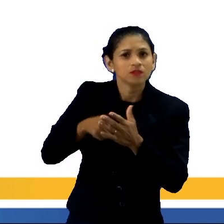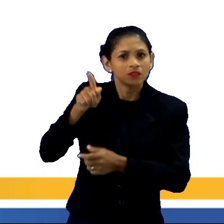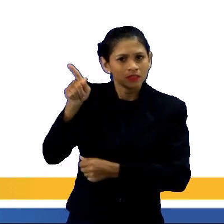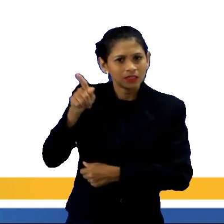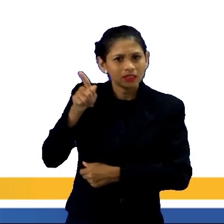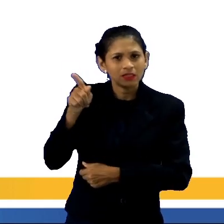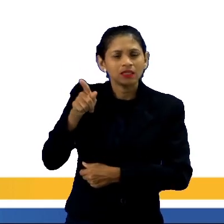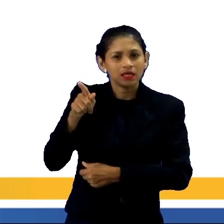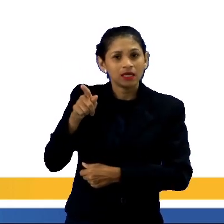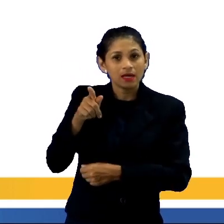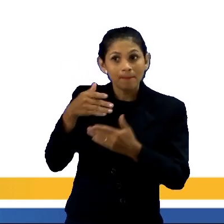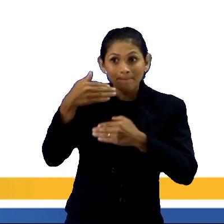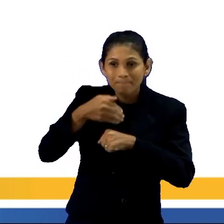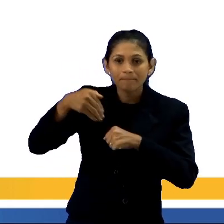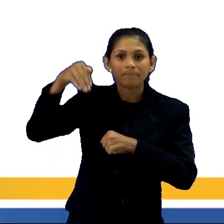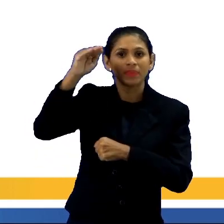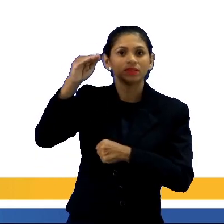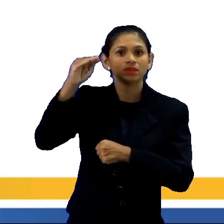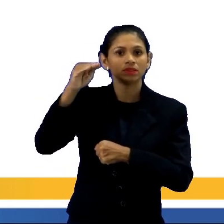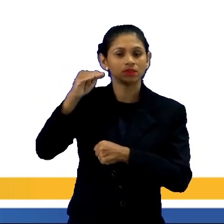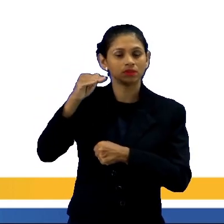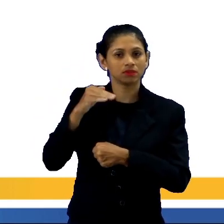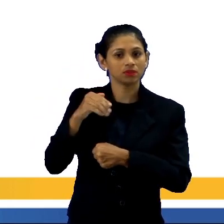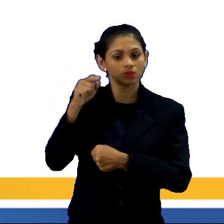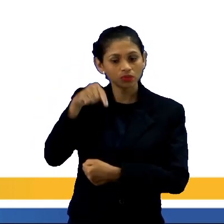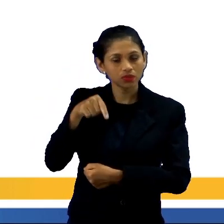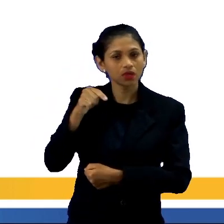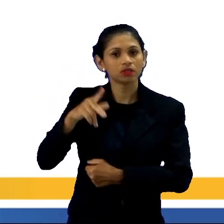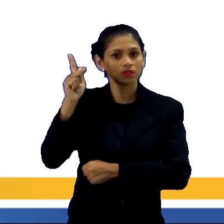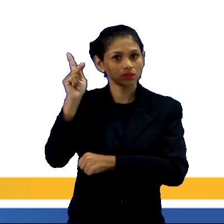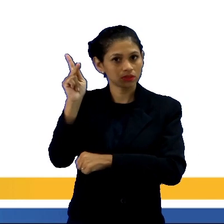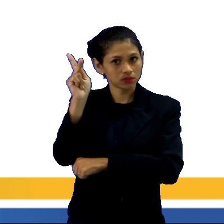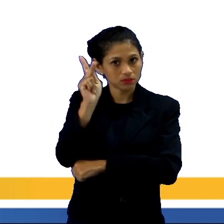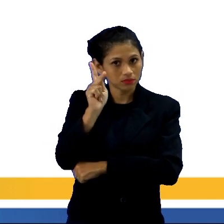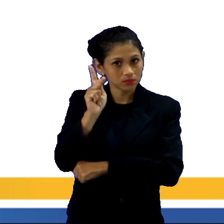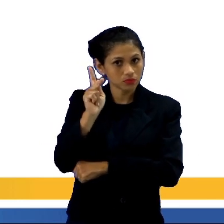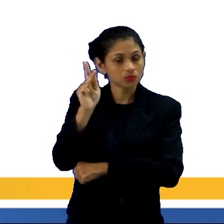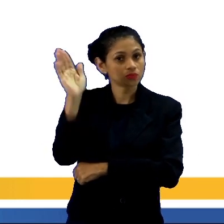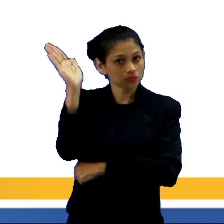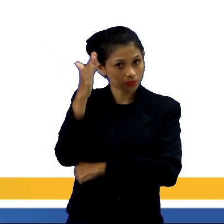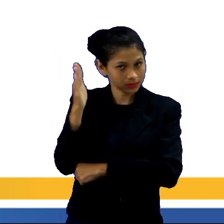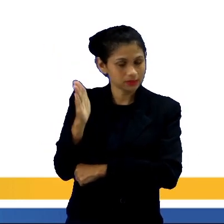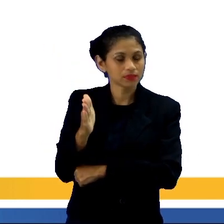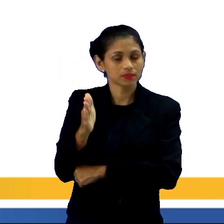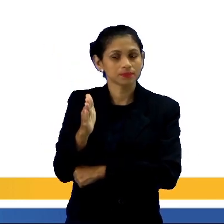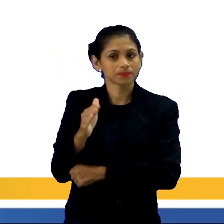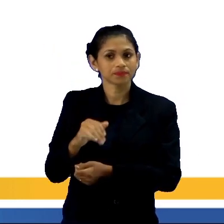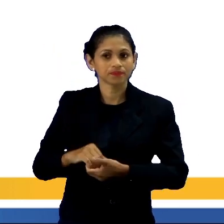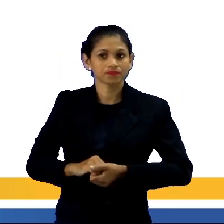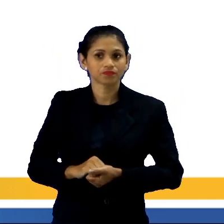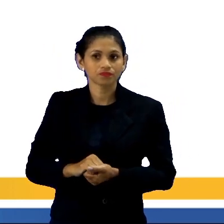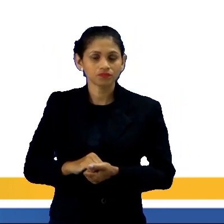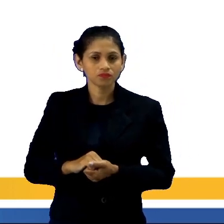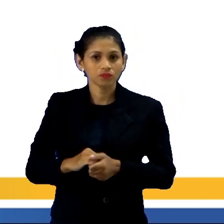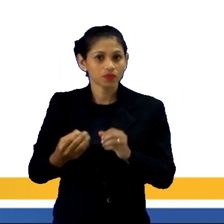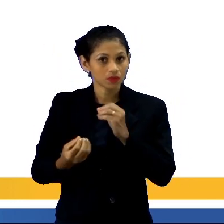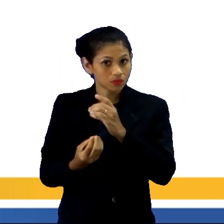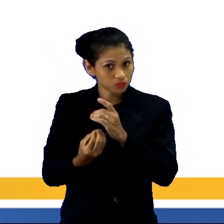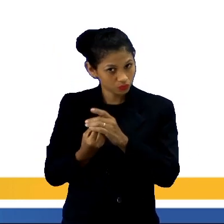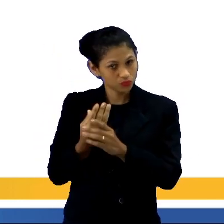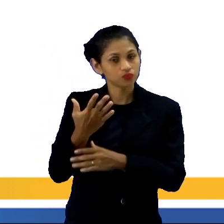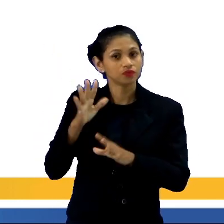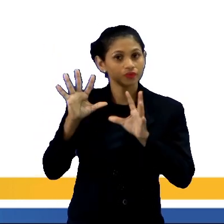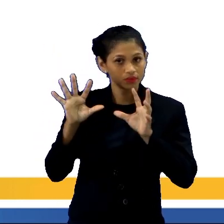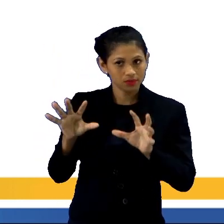nosso país, não é uma cultura diferente, então é uma questão polêmica. Esse artigo de opinião, ele nasceu a partir de fatos de